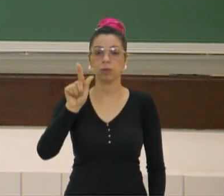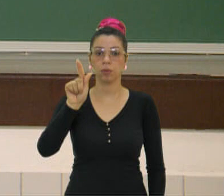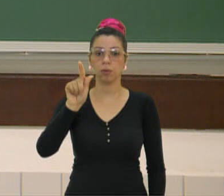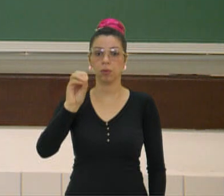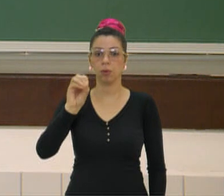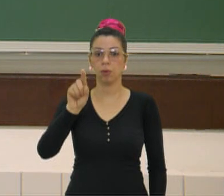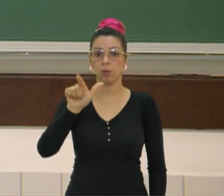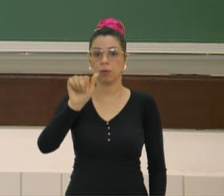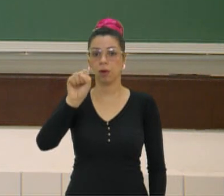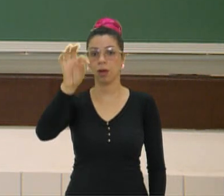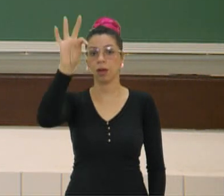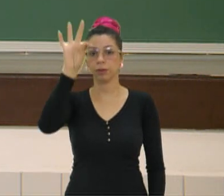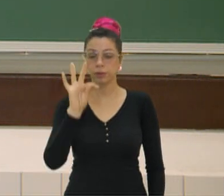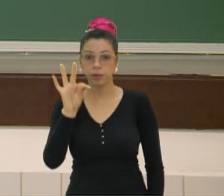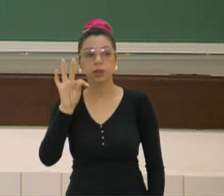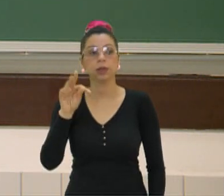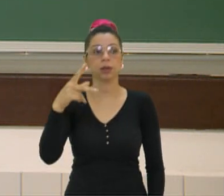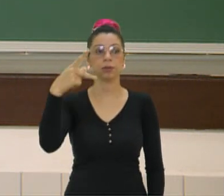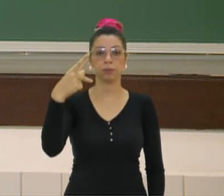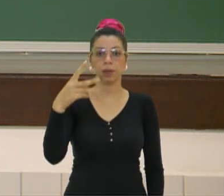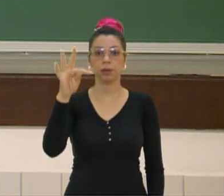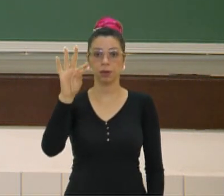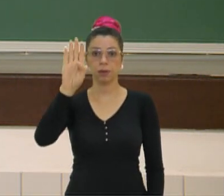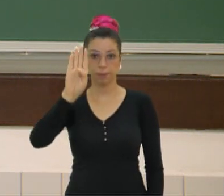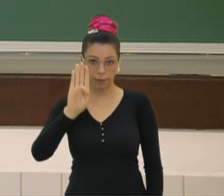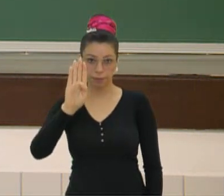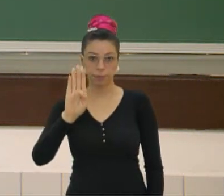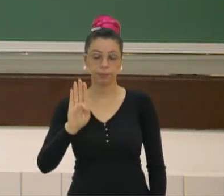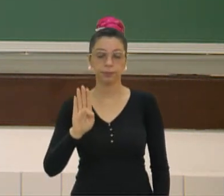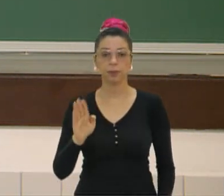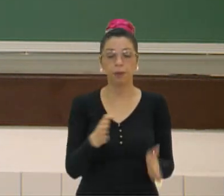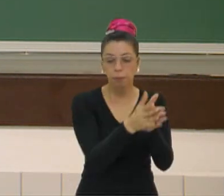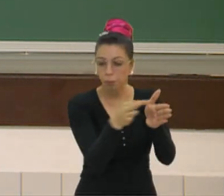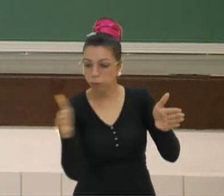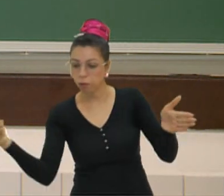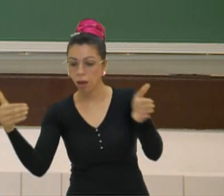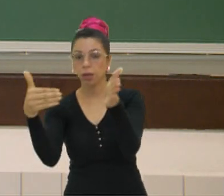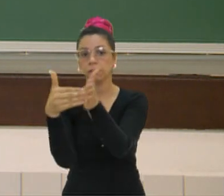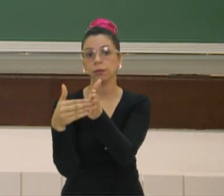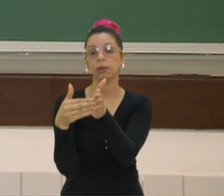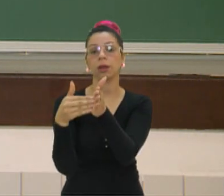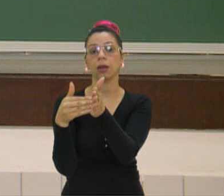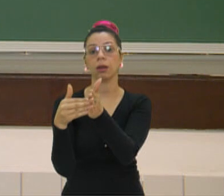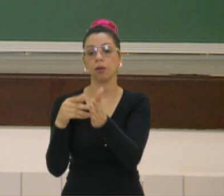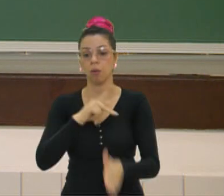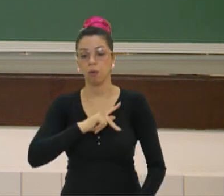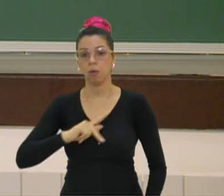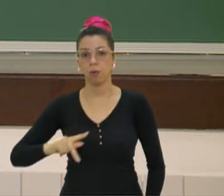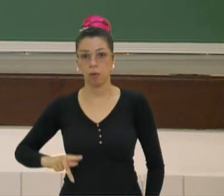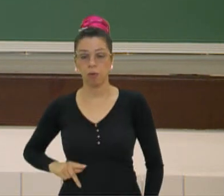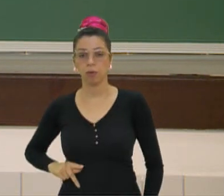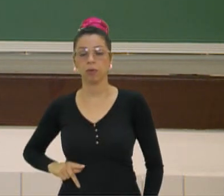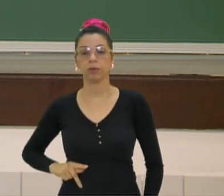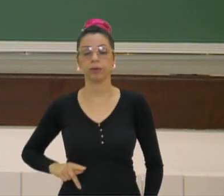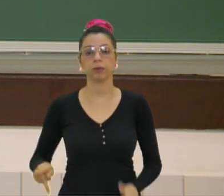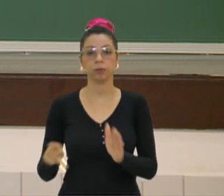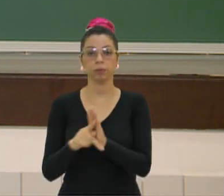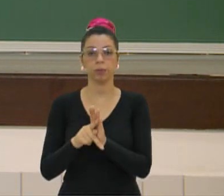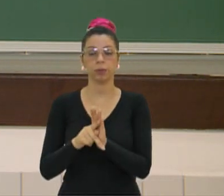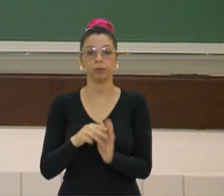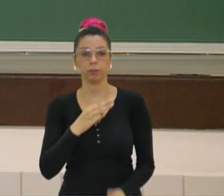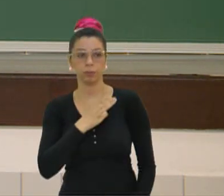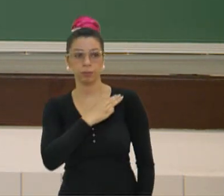próximos rumos, né, da nossa política até os governos militares. Okay? Adiante, nessa imagem você